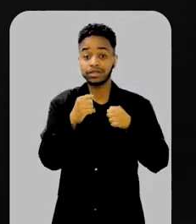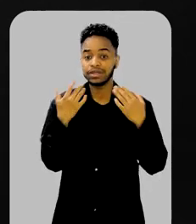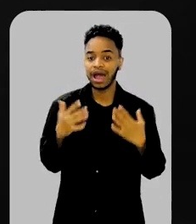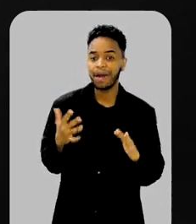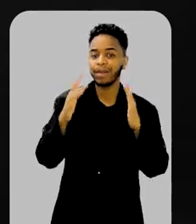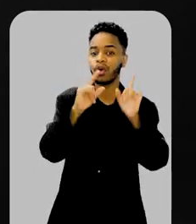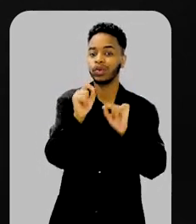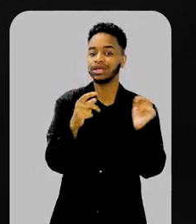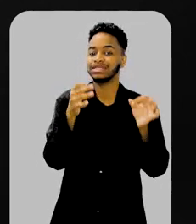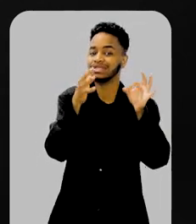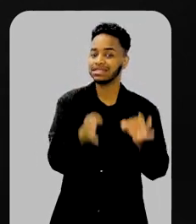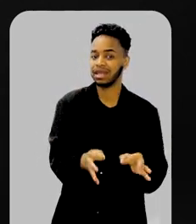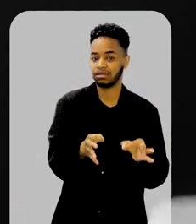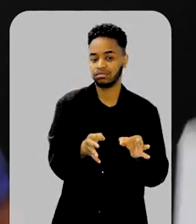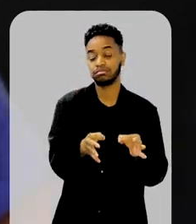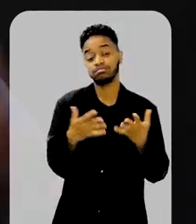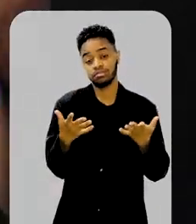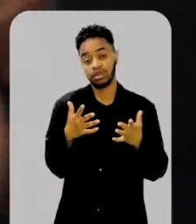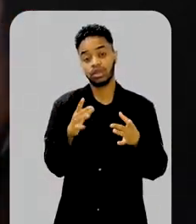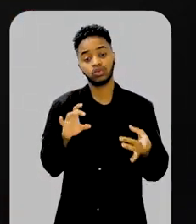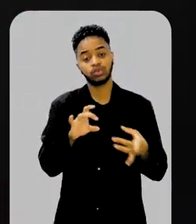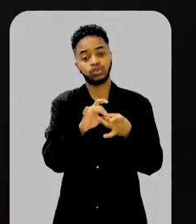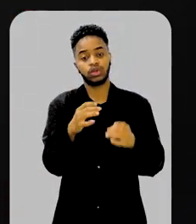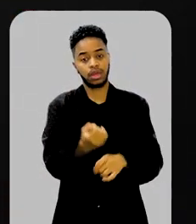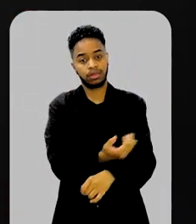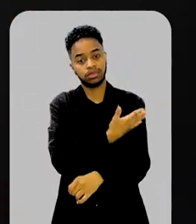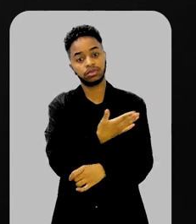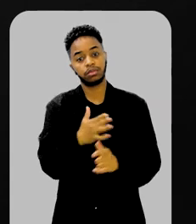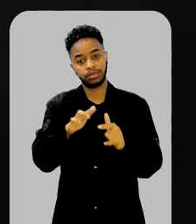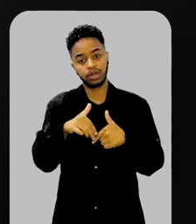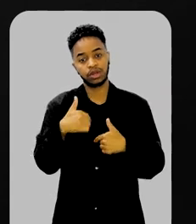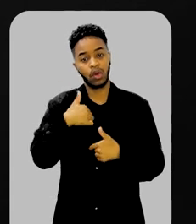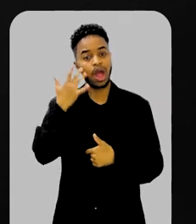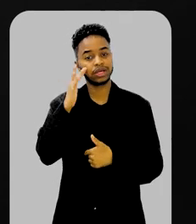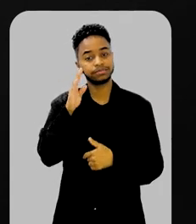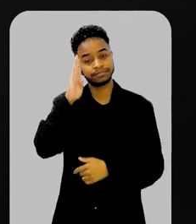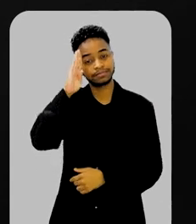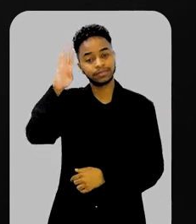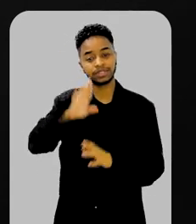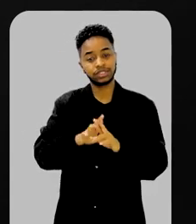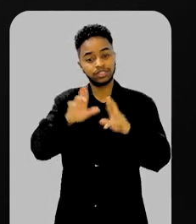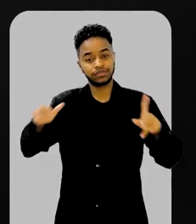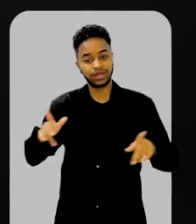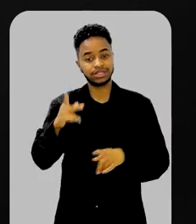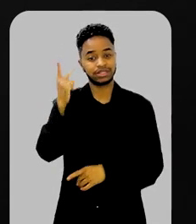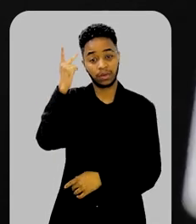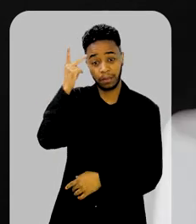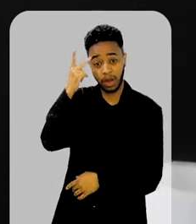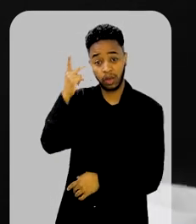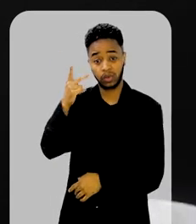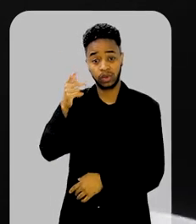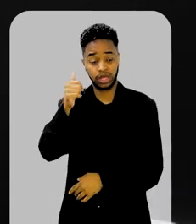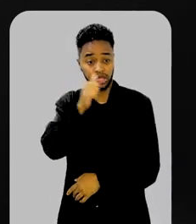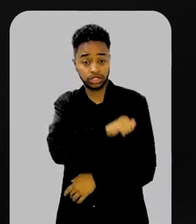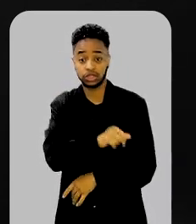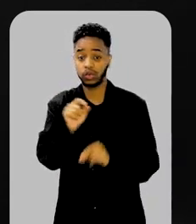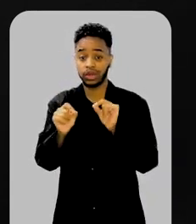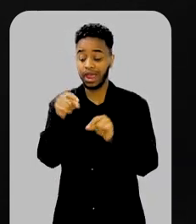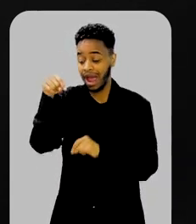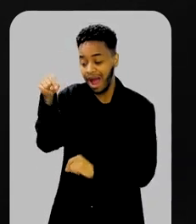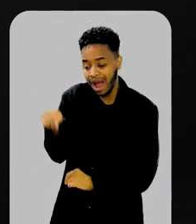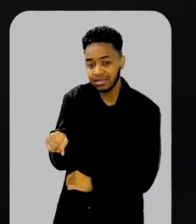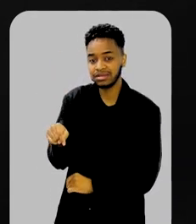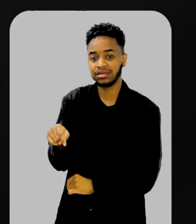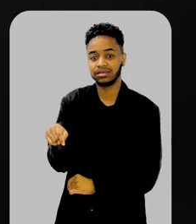aquele cara que aplaude os acertos E aí você trabalha com emoção talvez a maior diferença que tem em São Paulo Rio de Janeiro no meu modo de ver Mauro